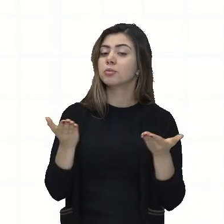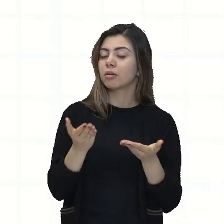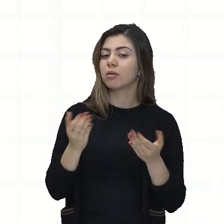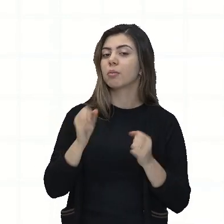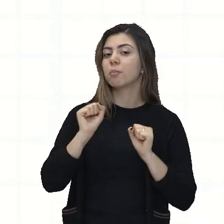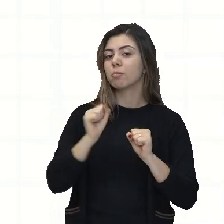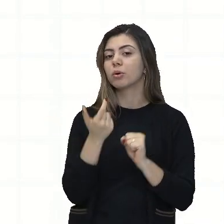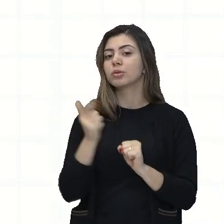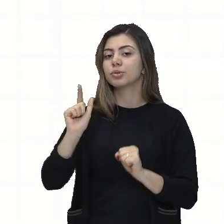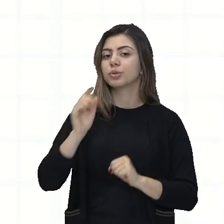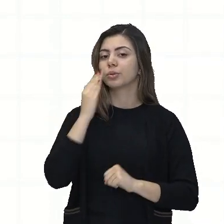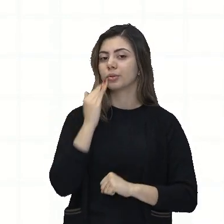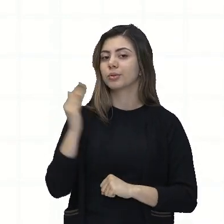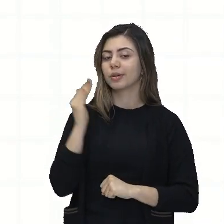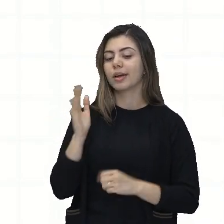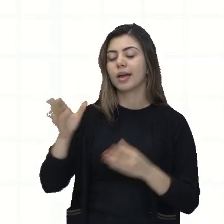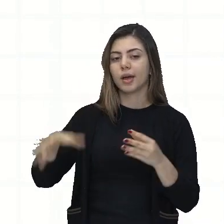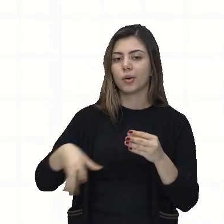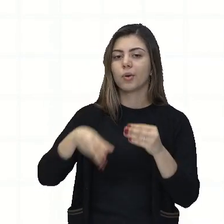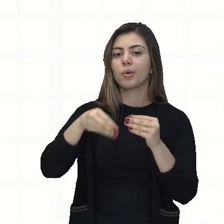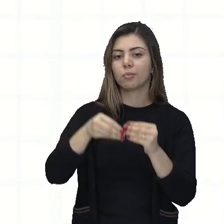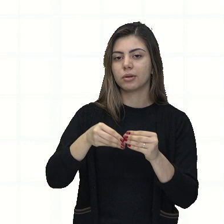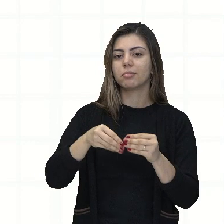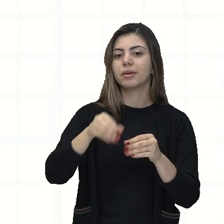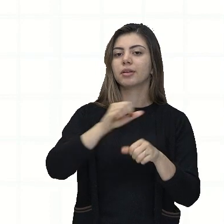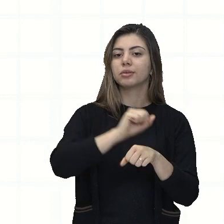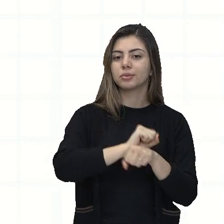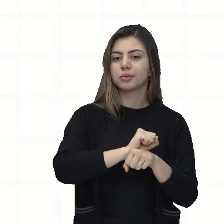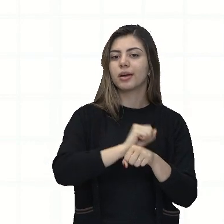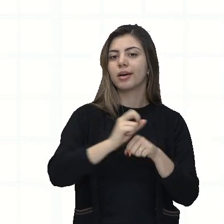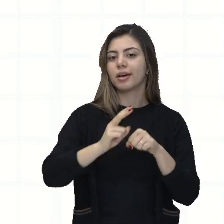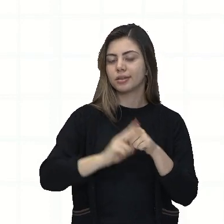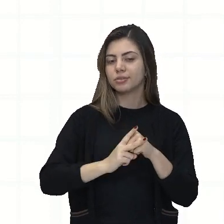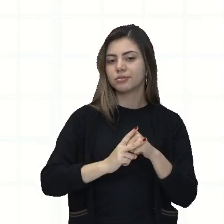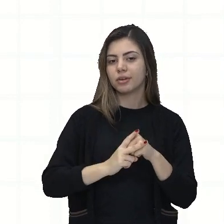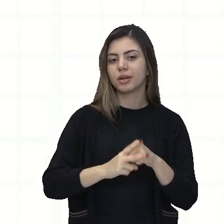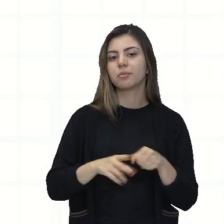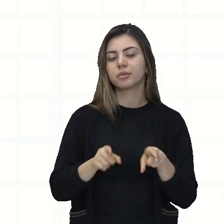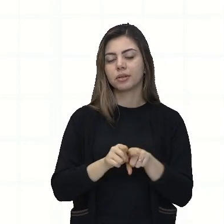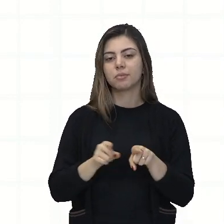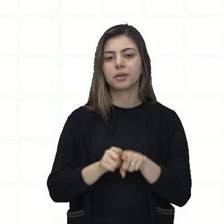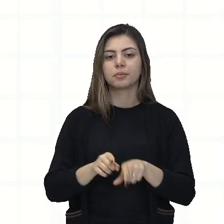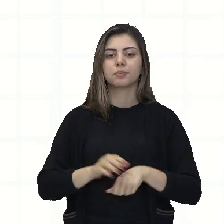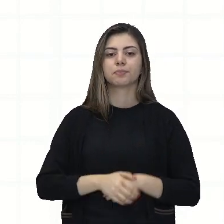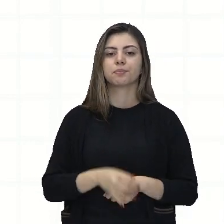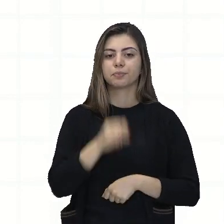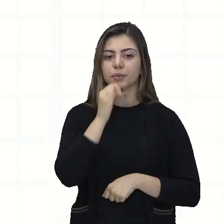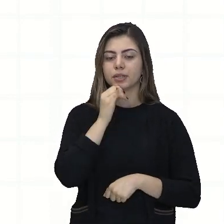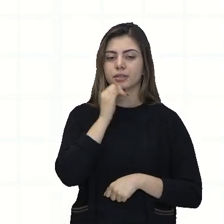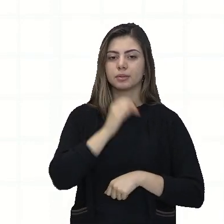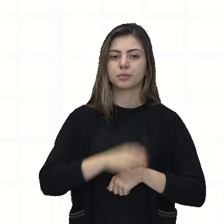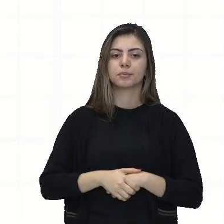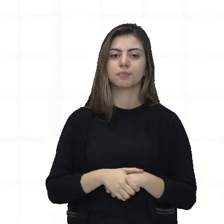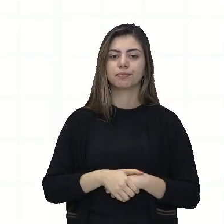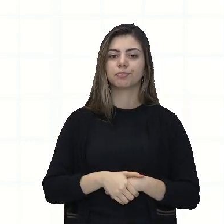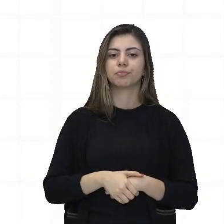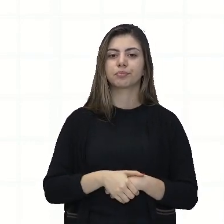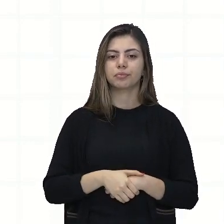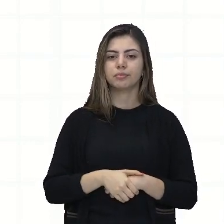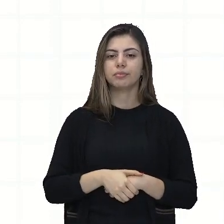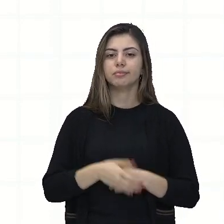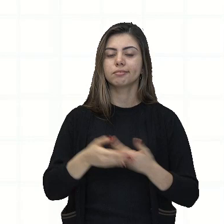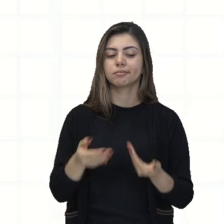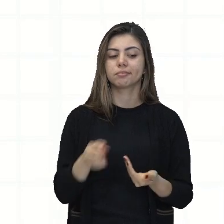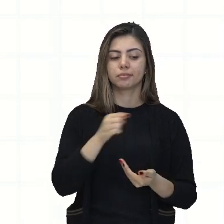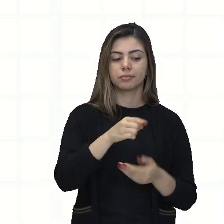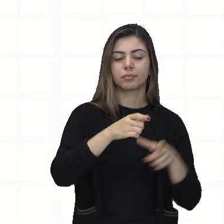complementar um advérbio. Complemento nominal também complementa o sentido de um advérbio. Exemplo, o ponto de coleta